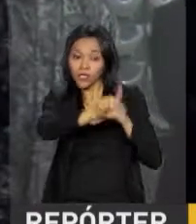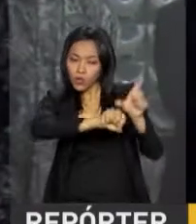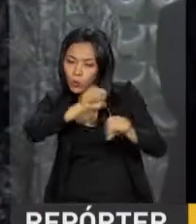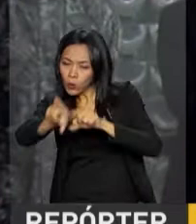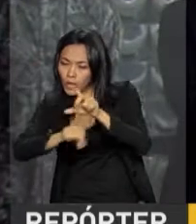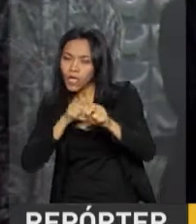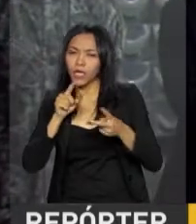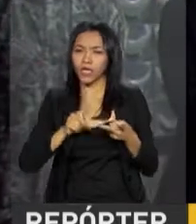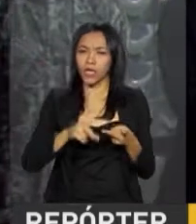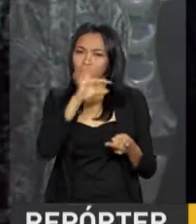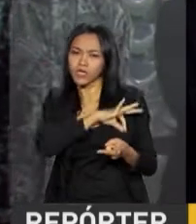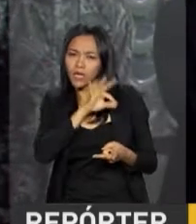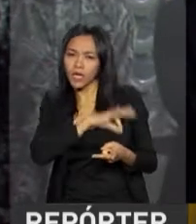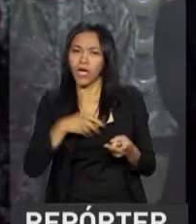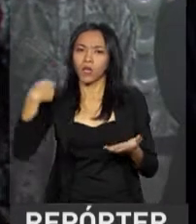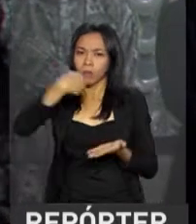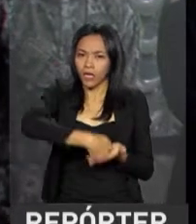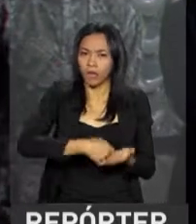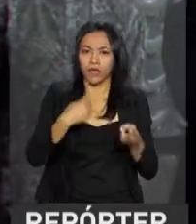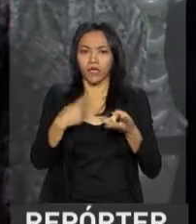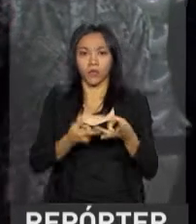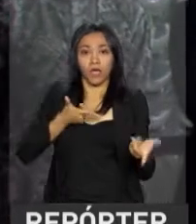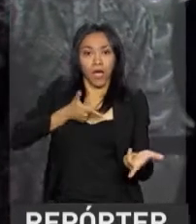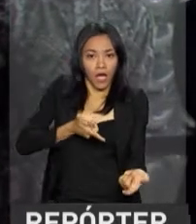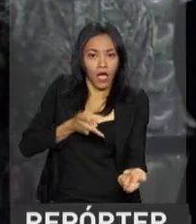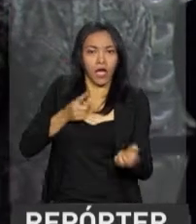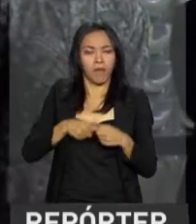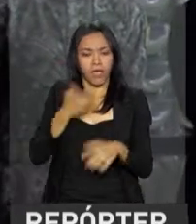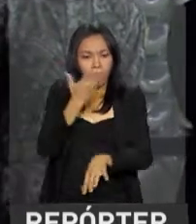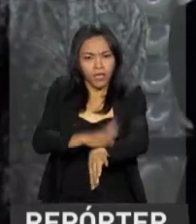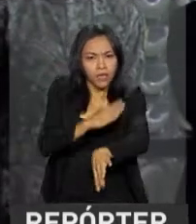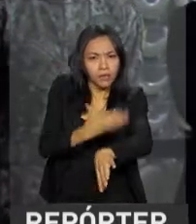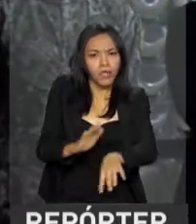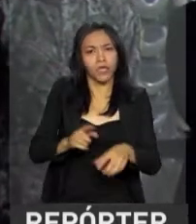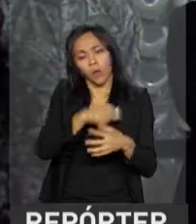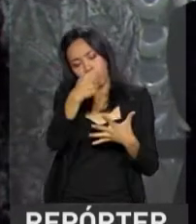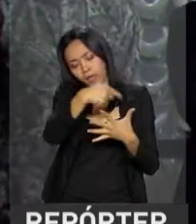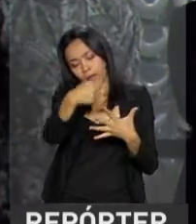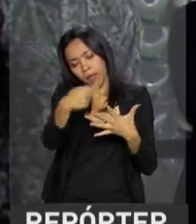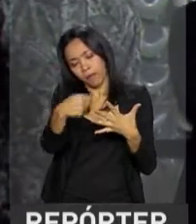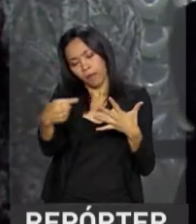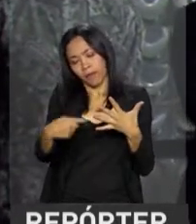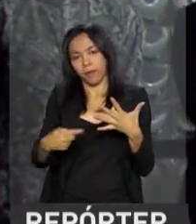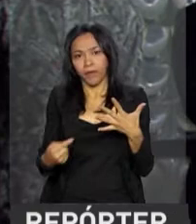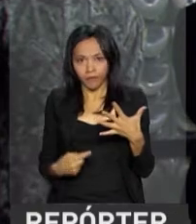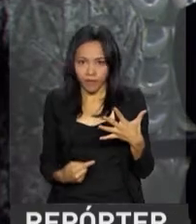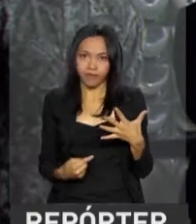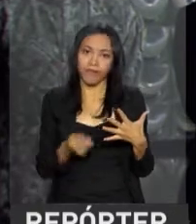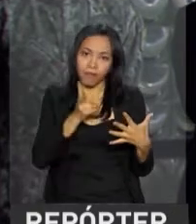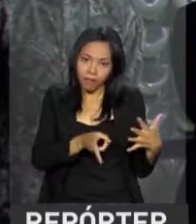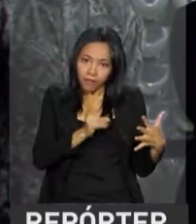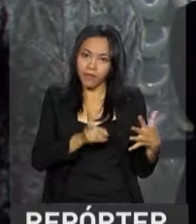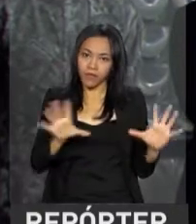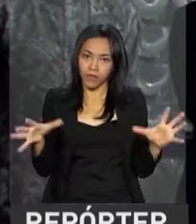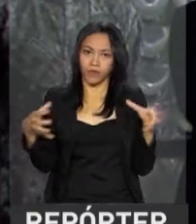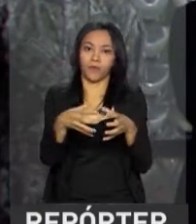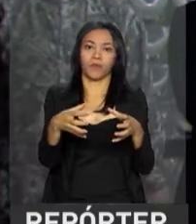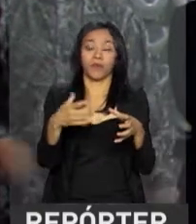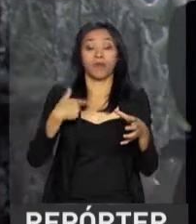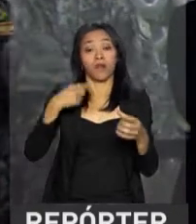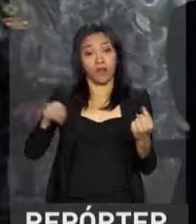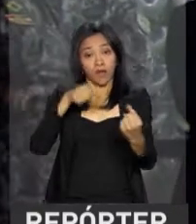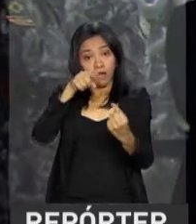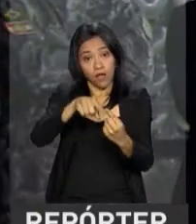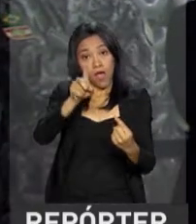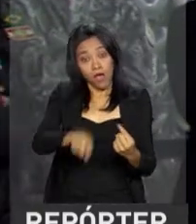remuneração a uniformidade do armamento um treinamento único mais coeso mais intenso a minha intenção eu